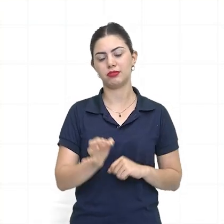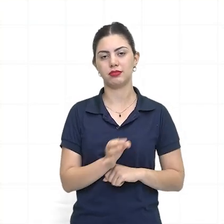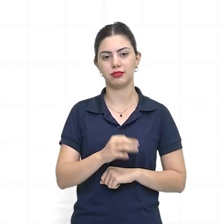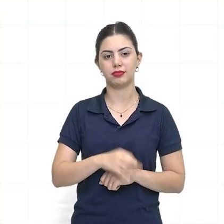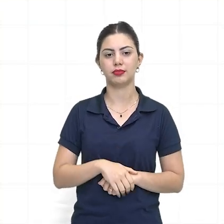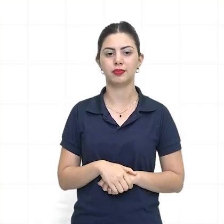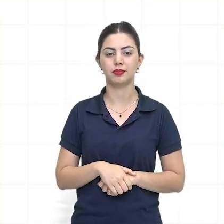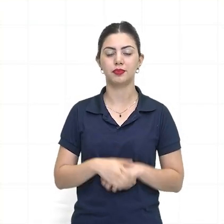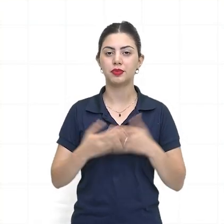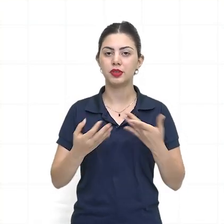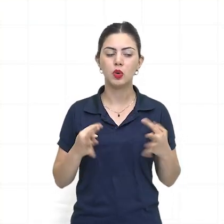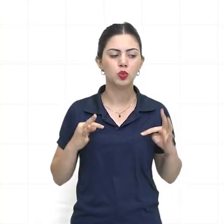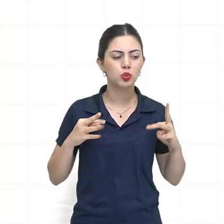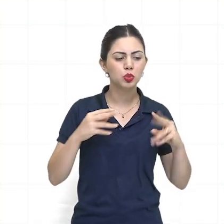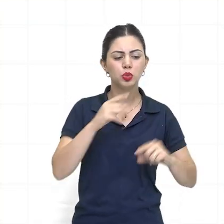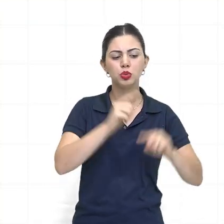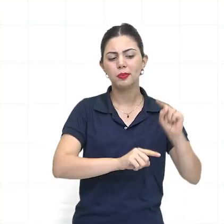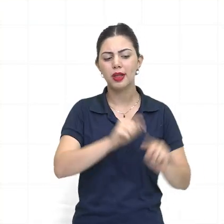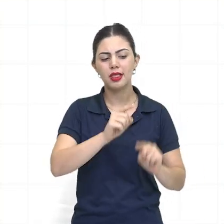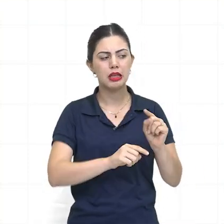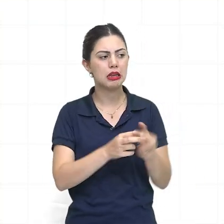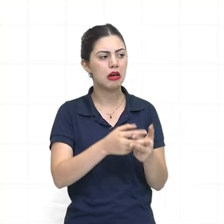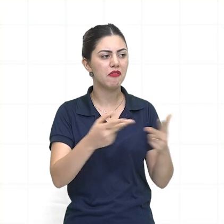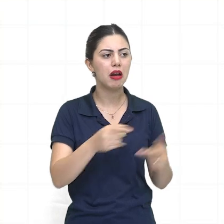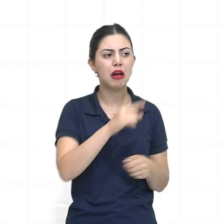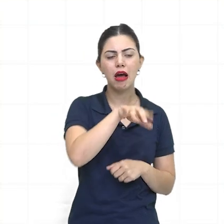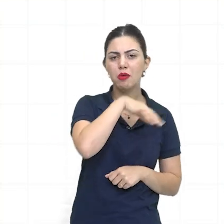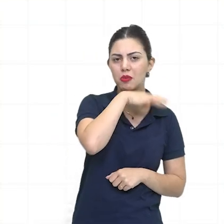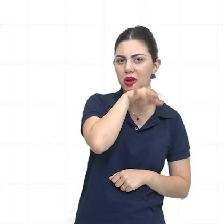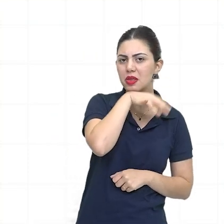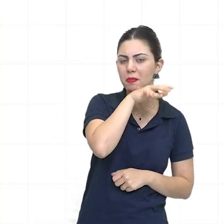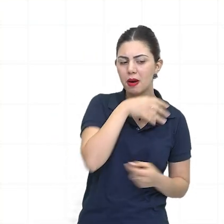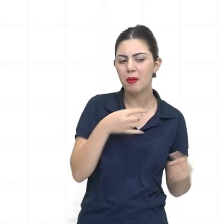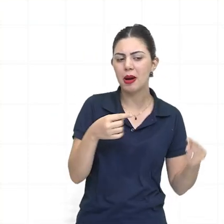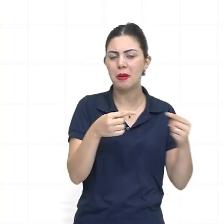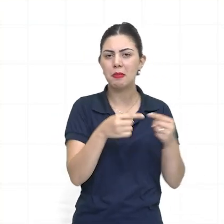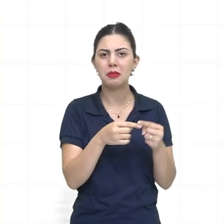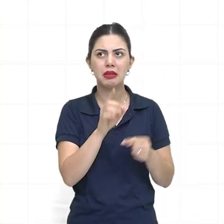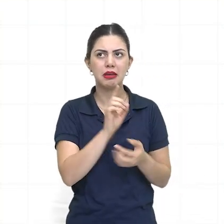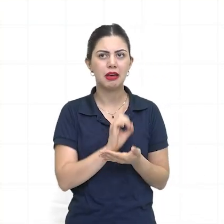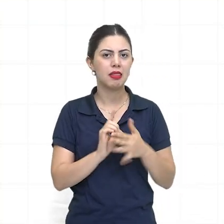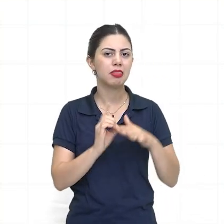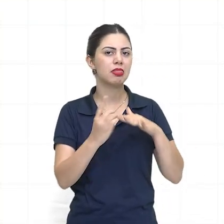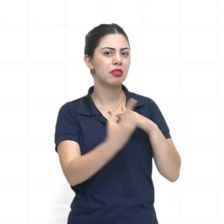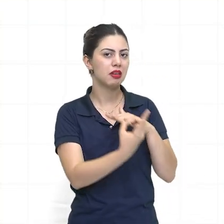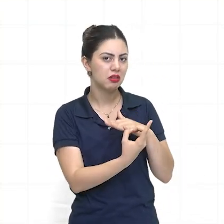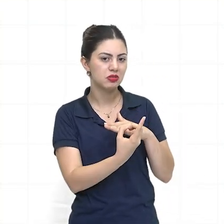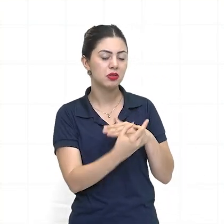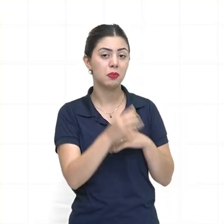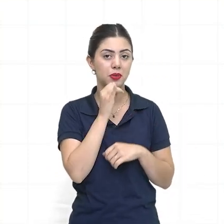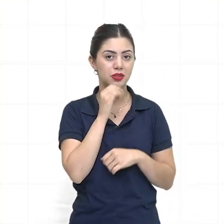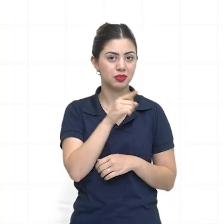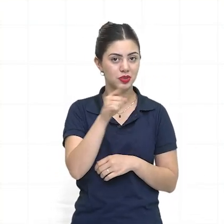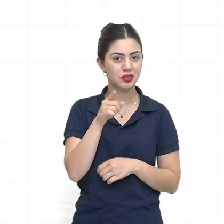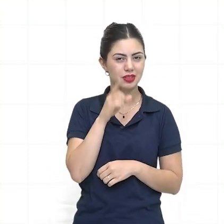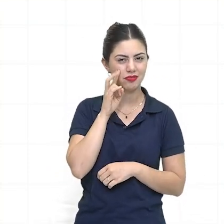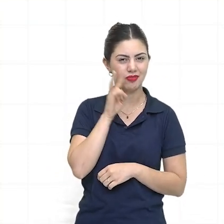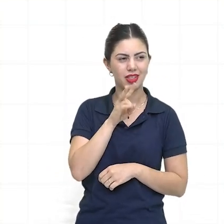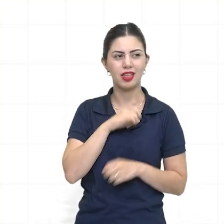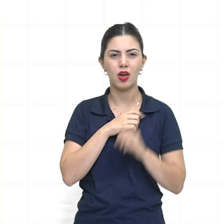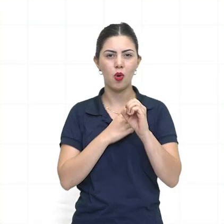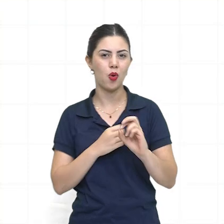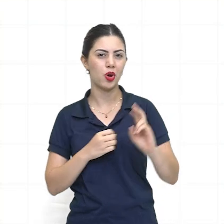Né? Todas as coisas, todos os animais são parte de Deus ou são deuses, né? Por exemplo, você vai ver no Oriente